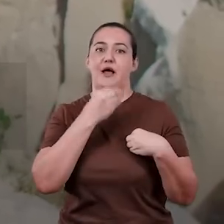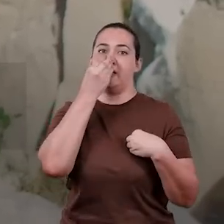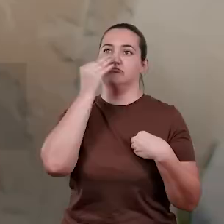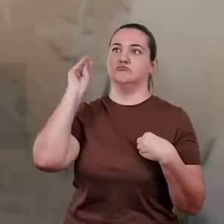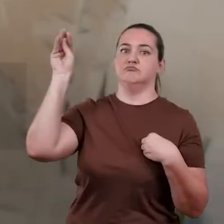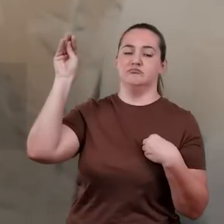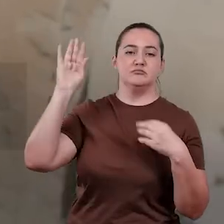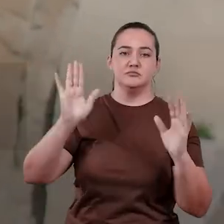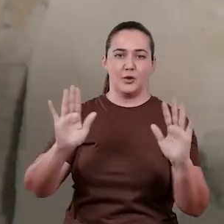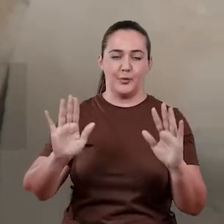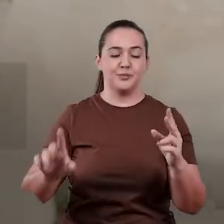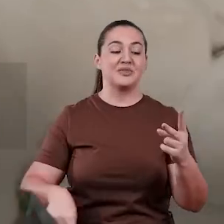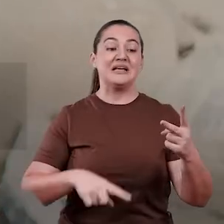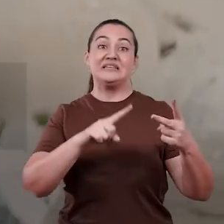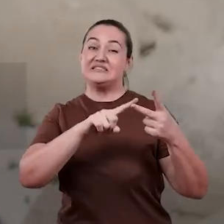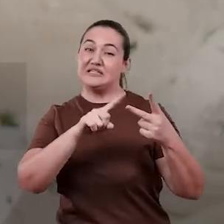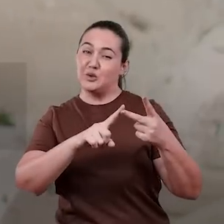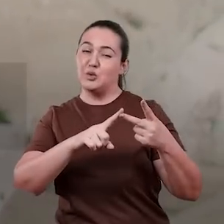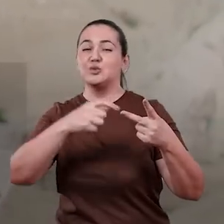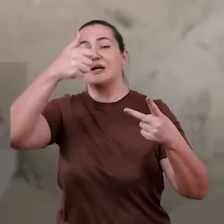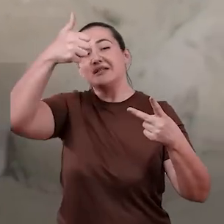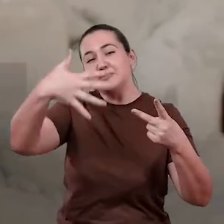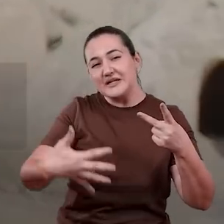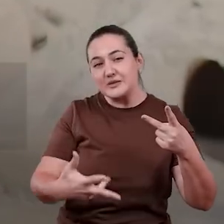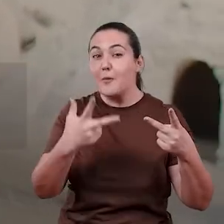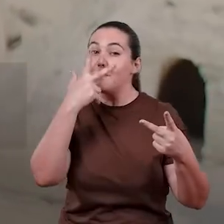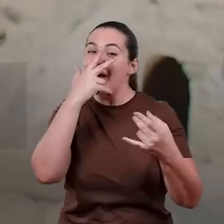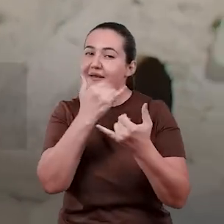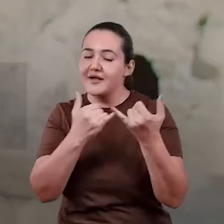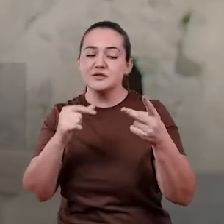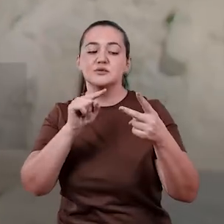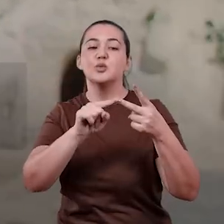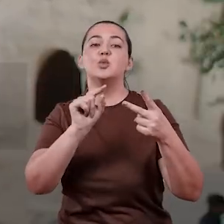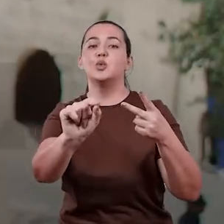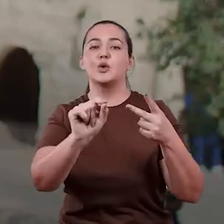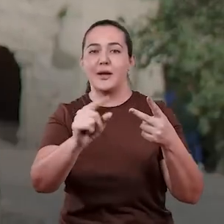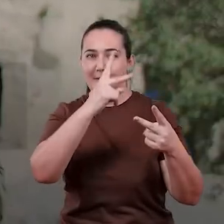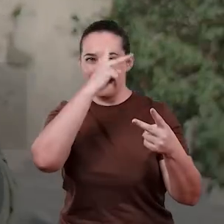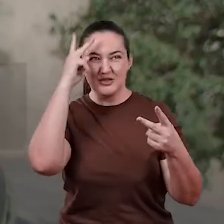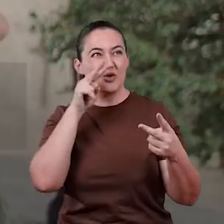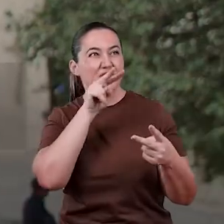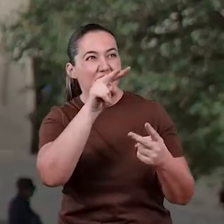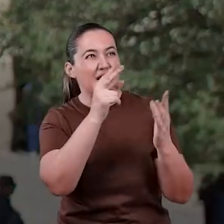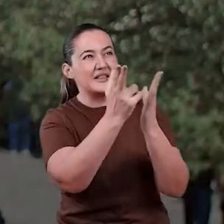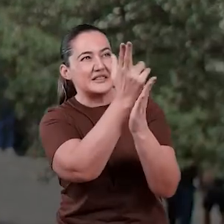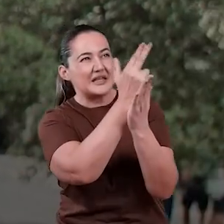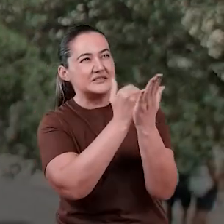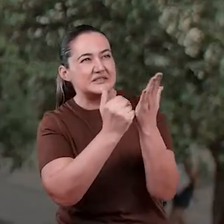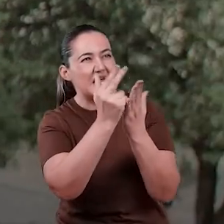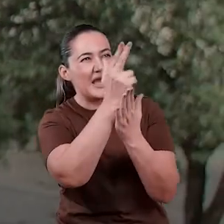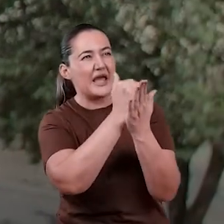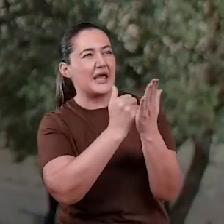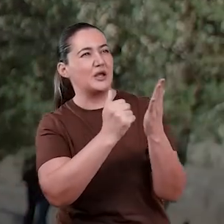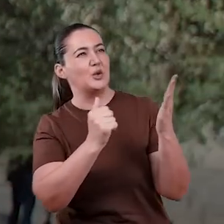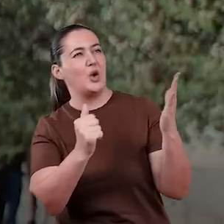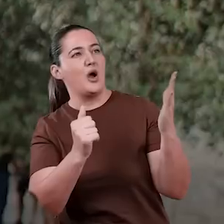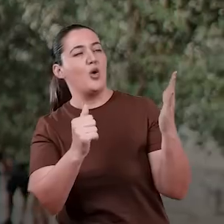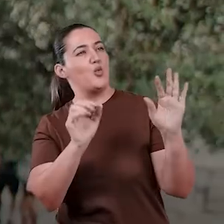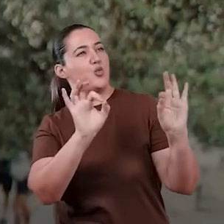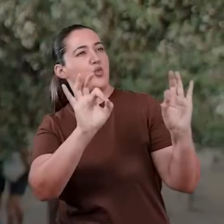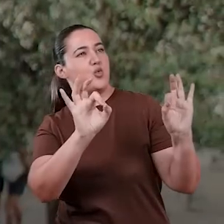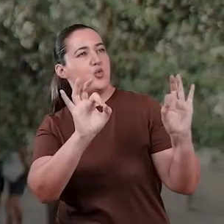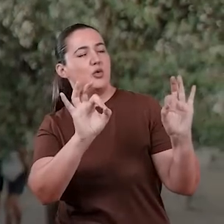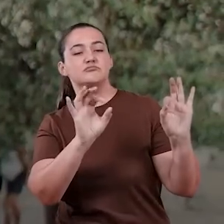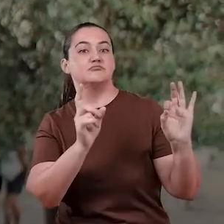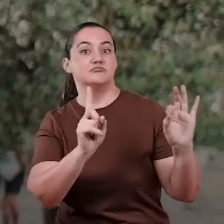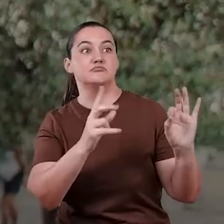contra Deus. A segunda explicação, um pouco parecida com essa, é que quem danificou essas imagens por considerá-las